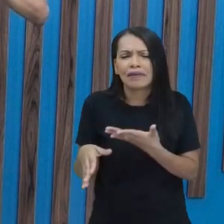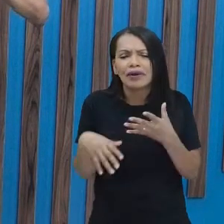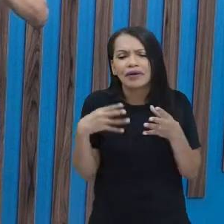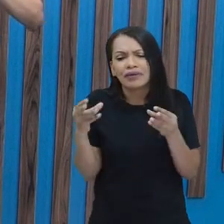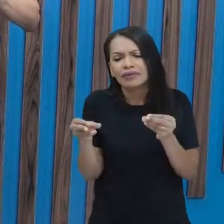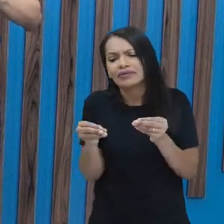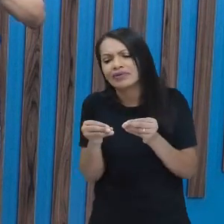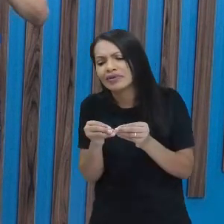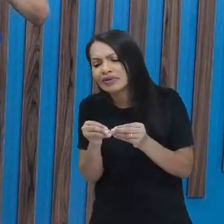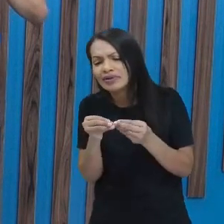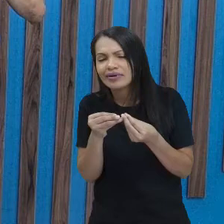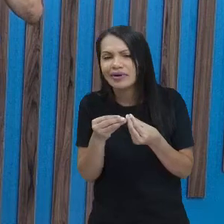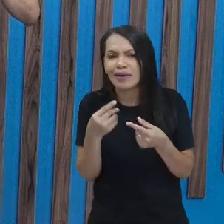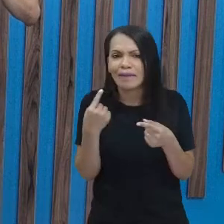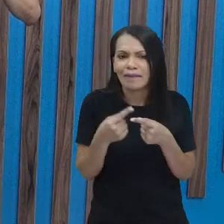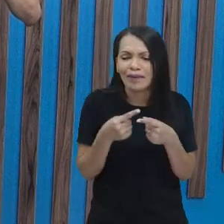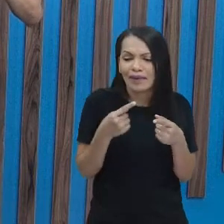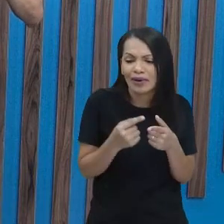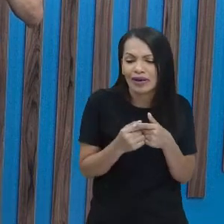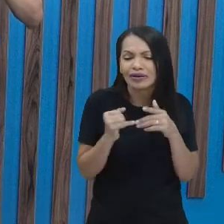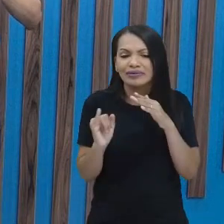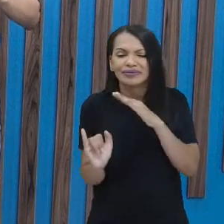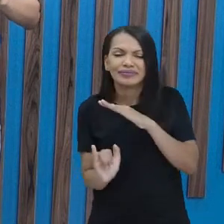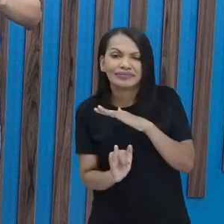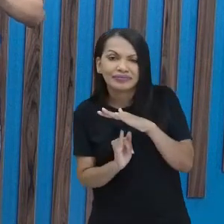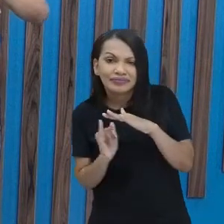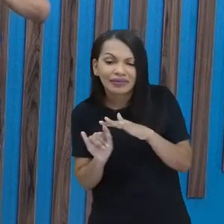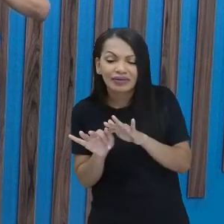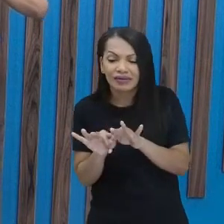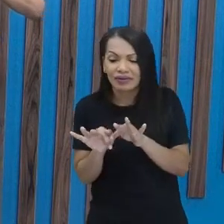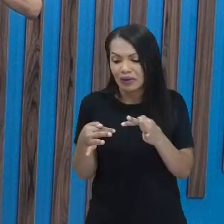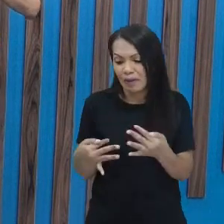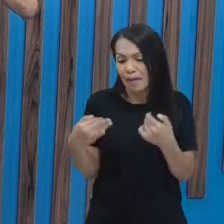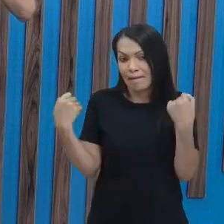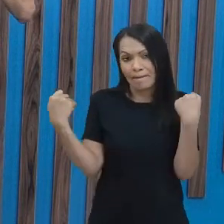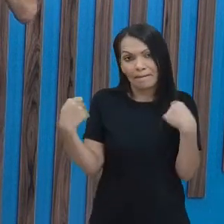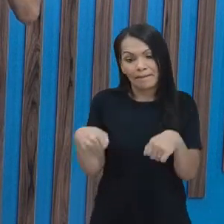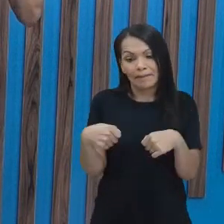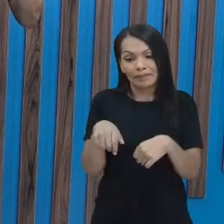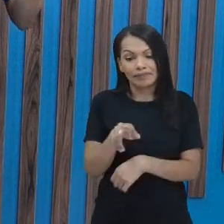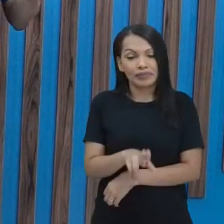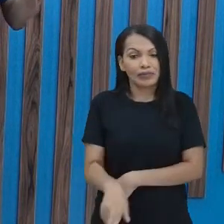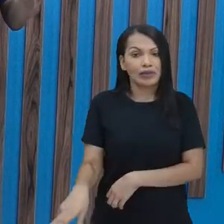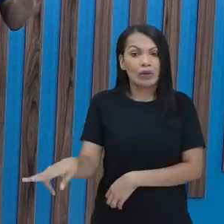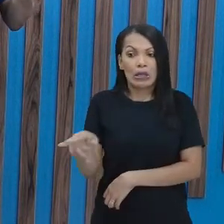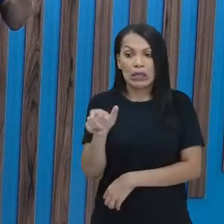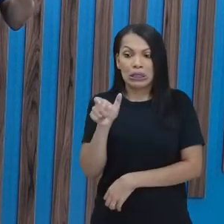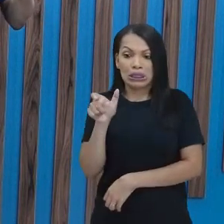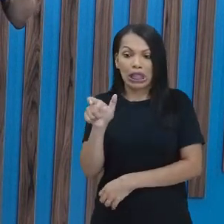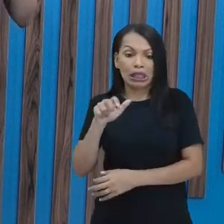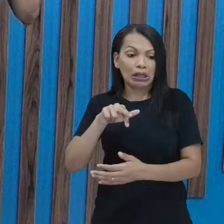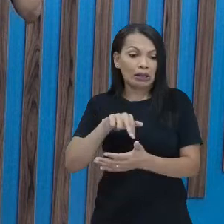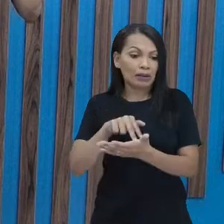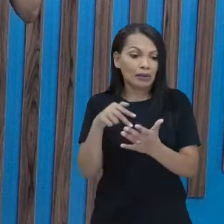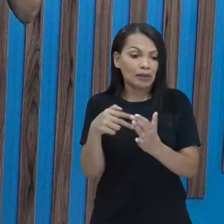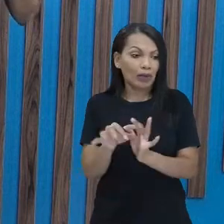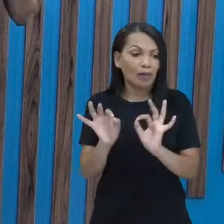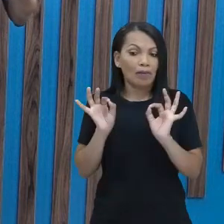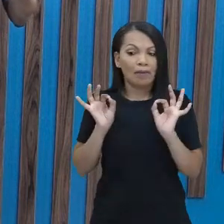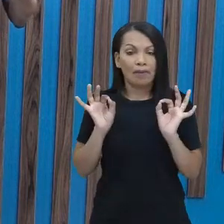mais informal, é uma linguagem mais simples, eu não preciso usar termos, não é?